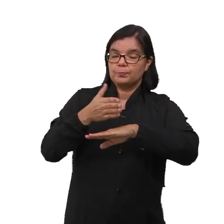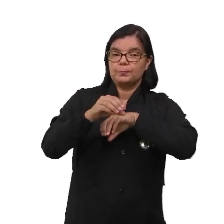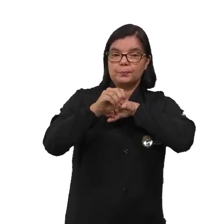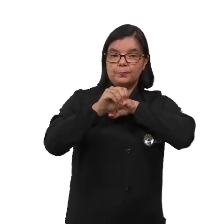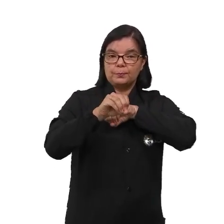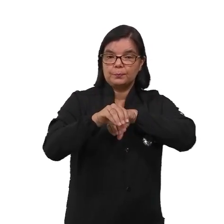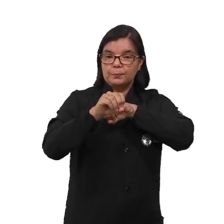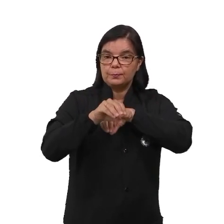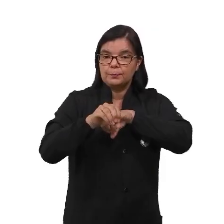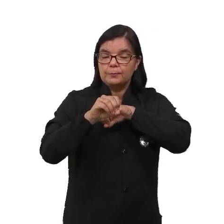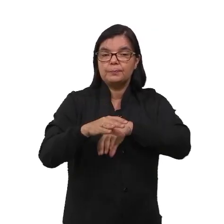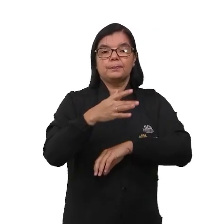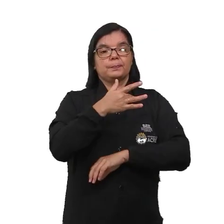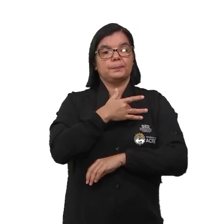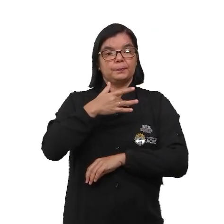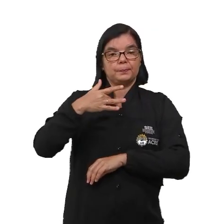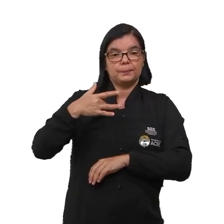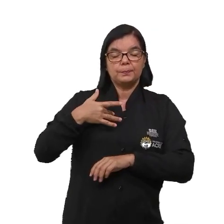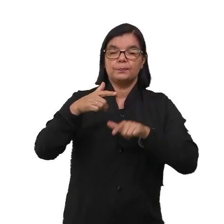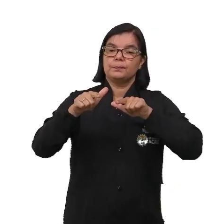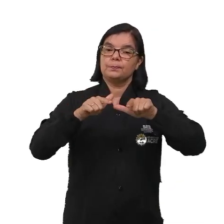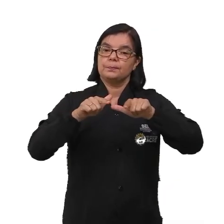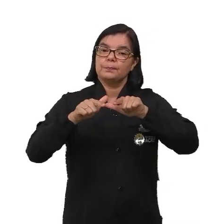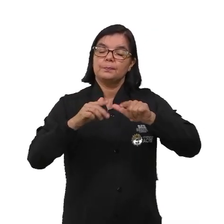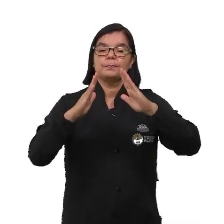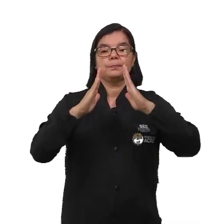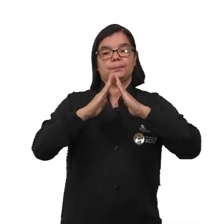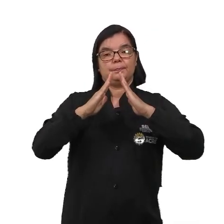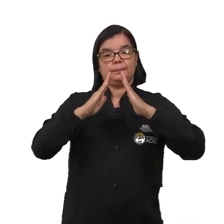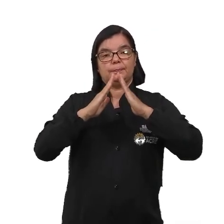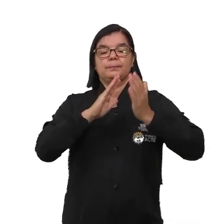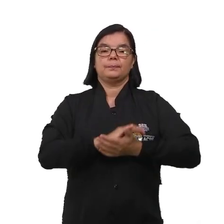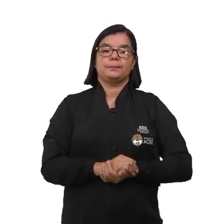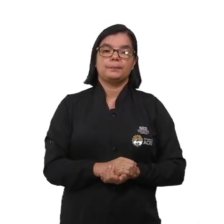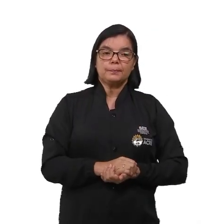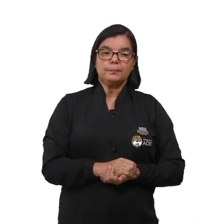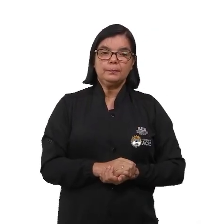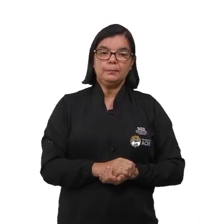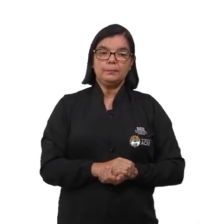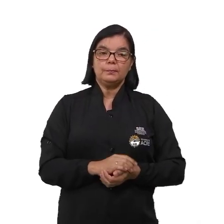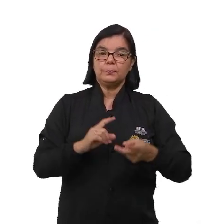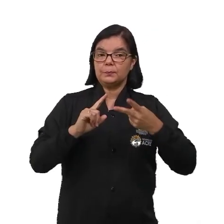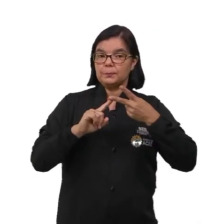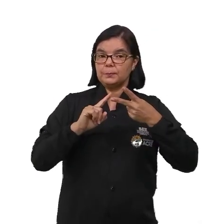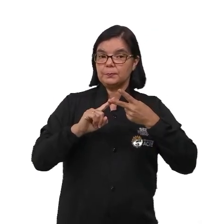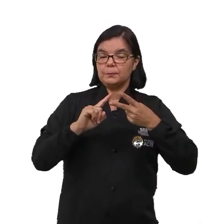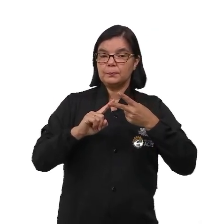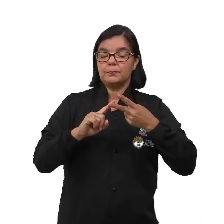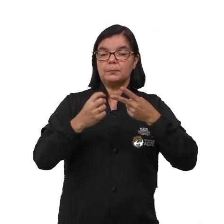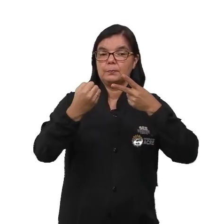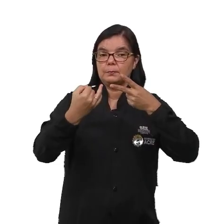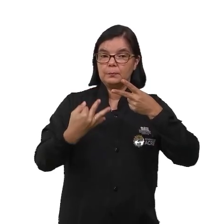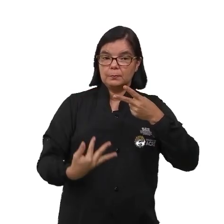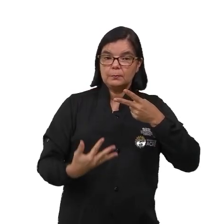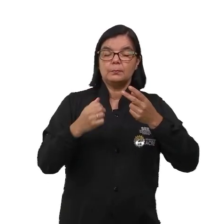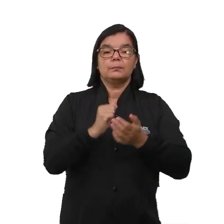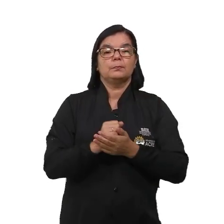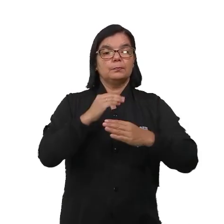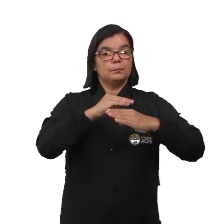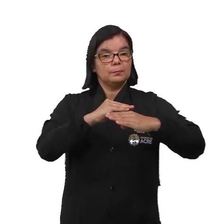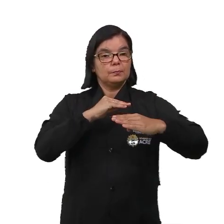o acesso à educação, saúde, emprego e moradia. No segundo destaque,